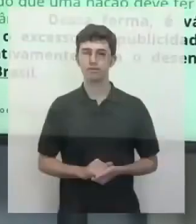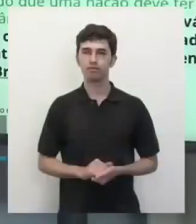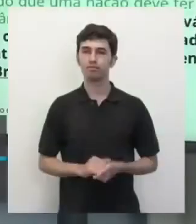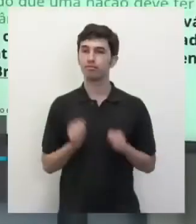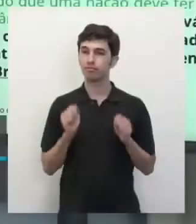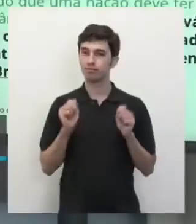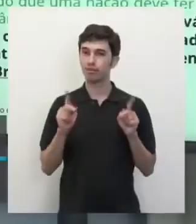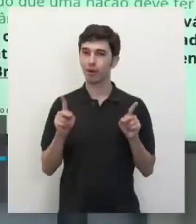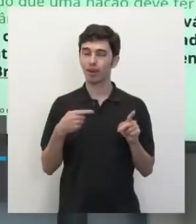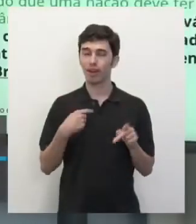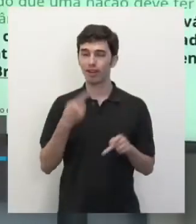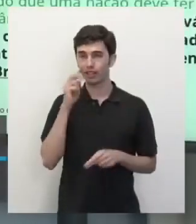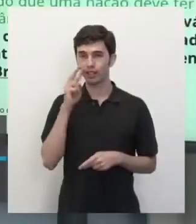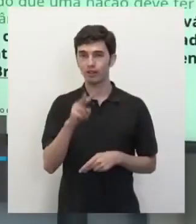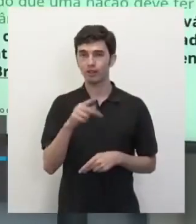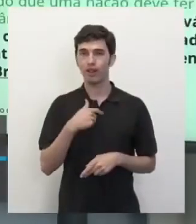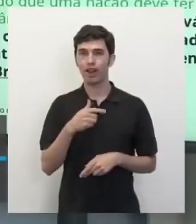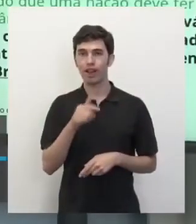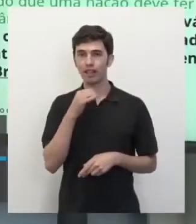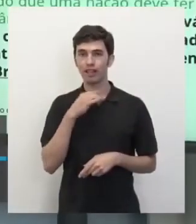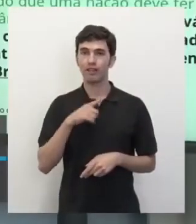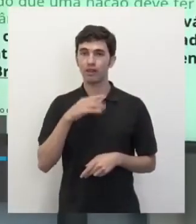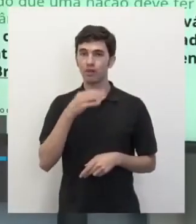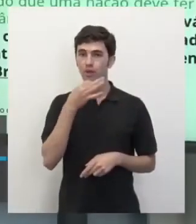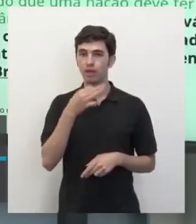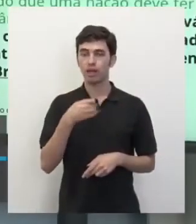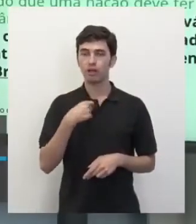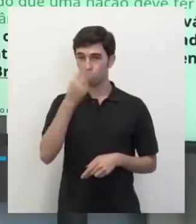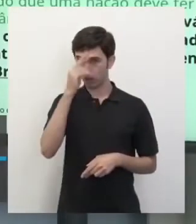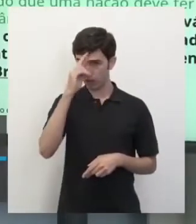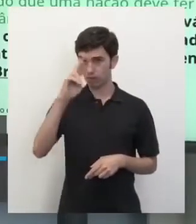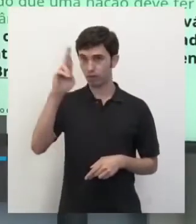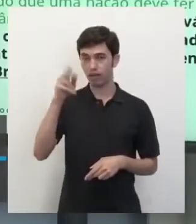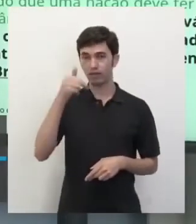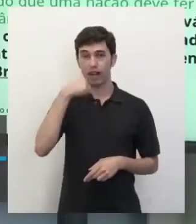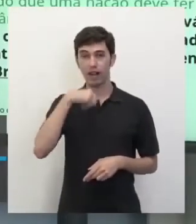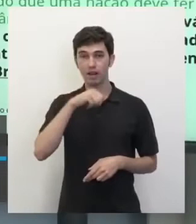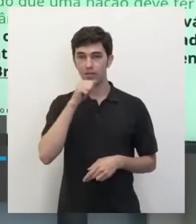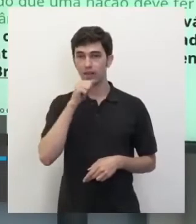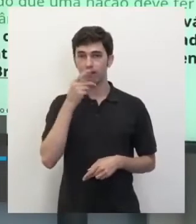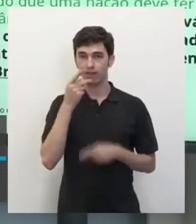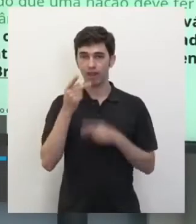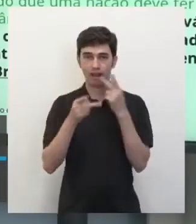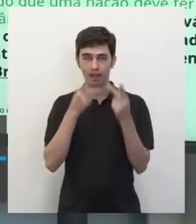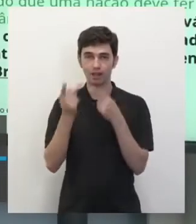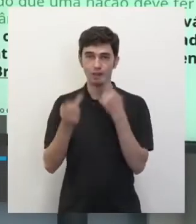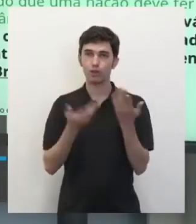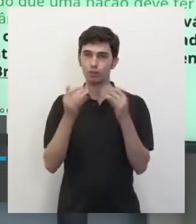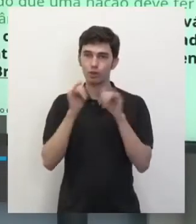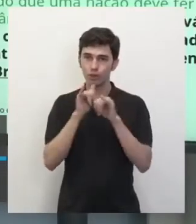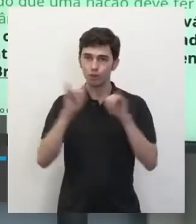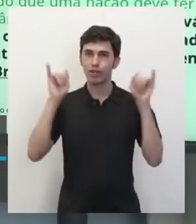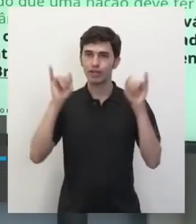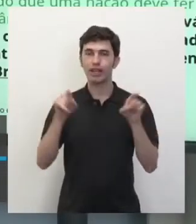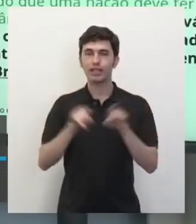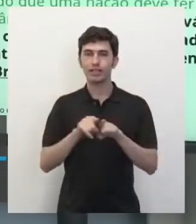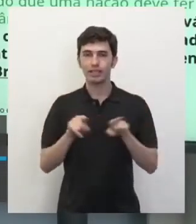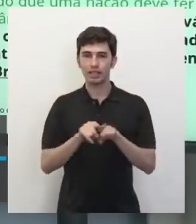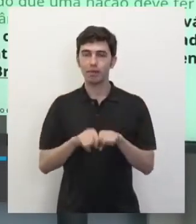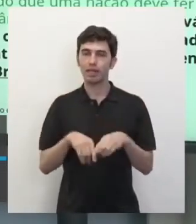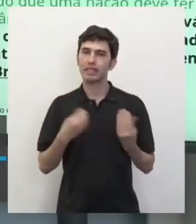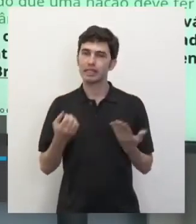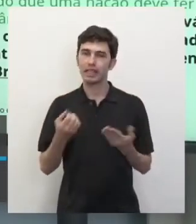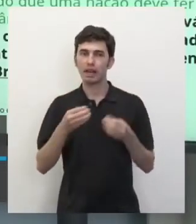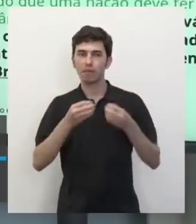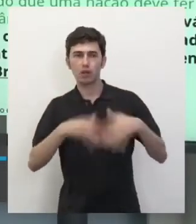Ok, então nós vimos aí, tivemos a opinião de uma responsável, né, no caso da mãe, falando sobre os comerciais, se fazem algum tipo de